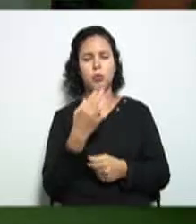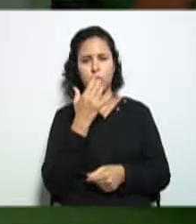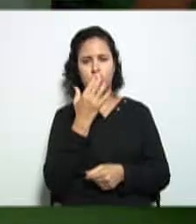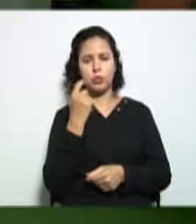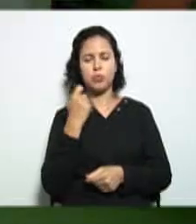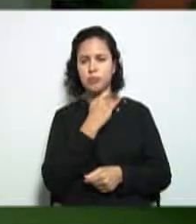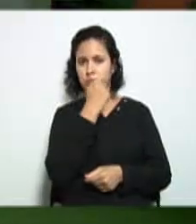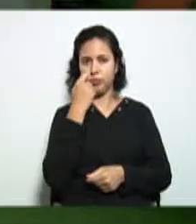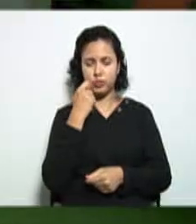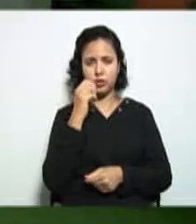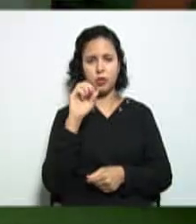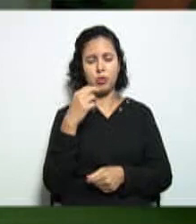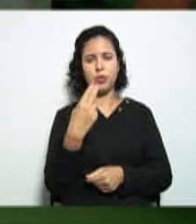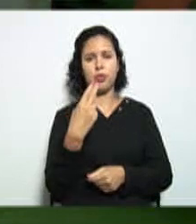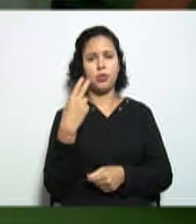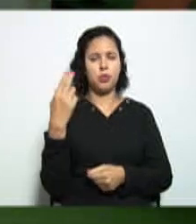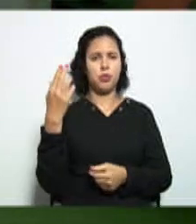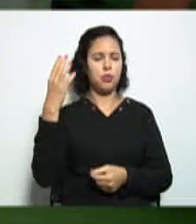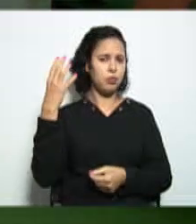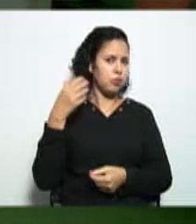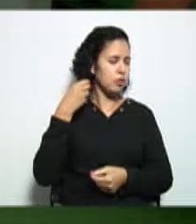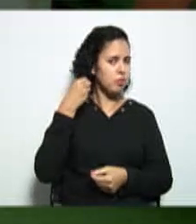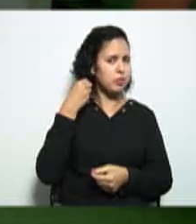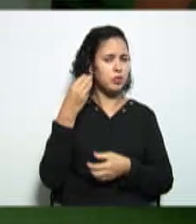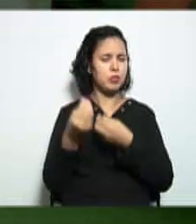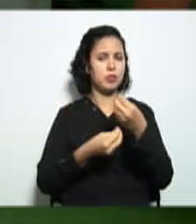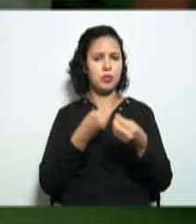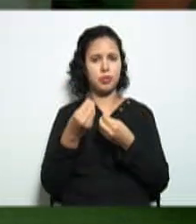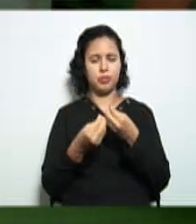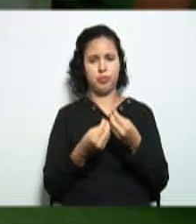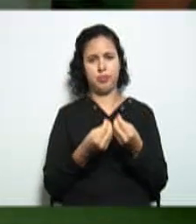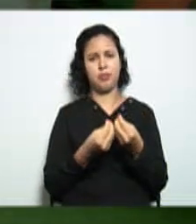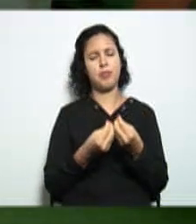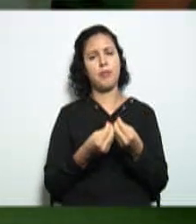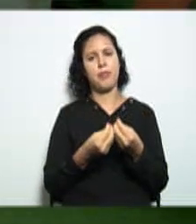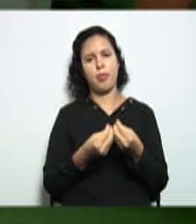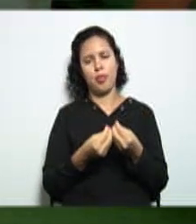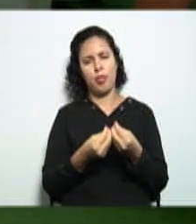cor do batom, ou o estilo do cabelo aí para os meninos. Então,